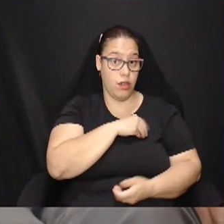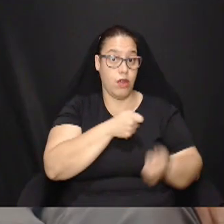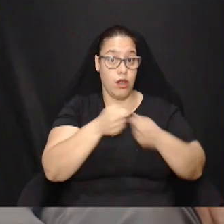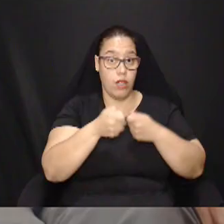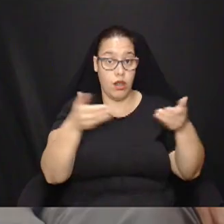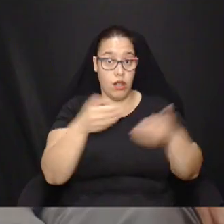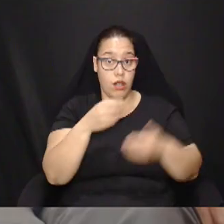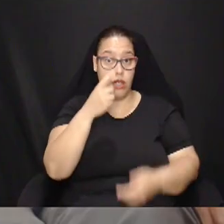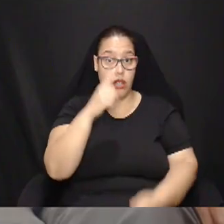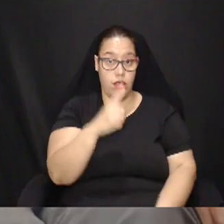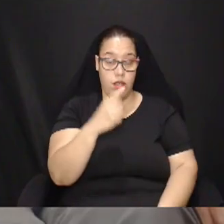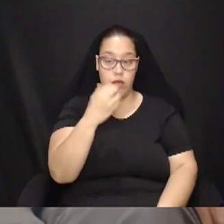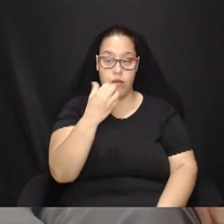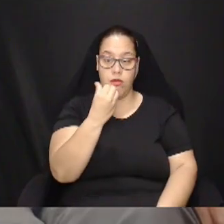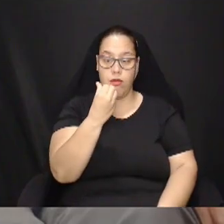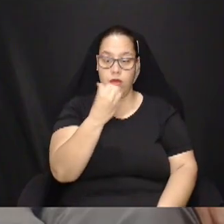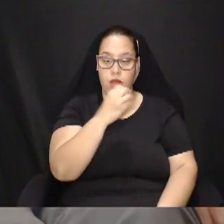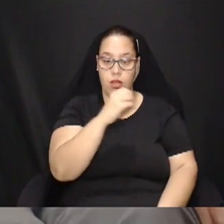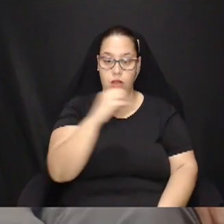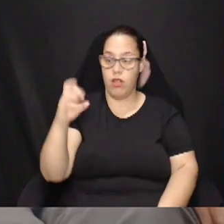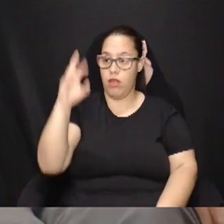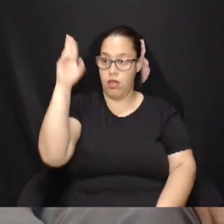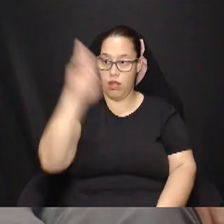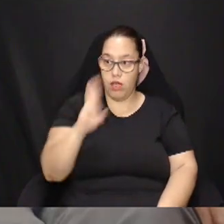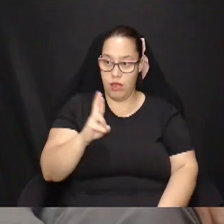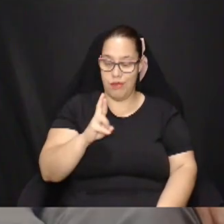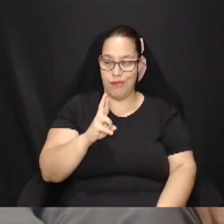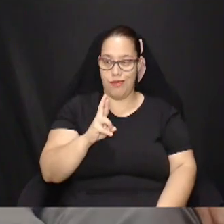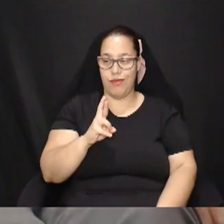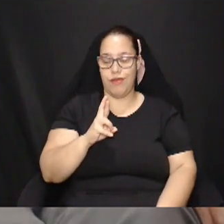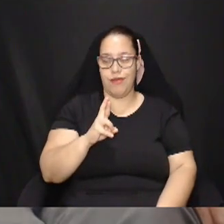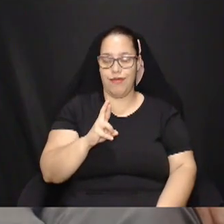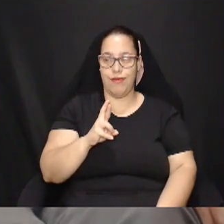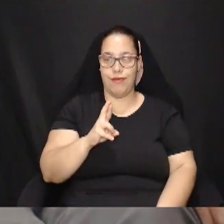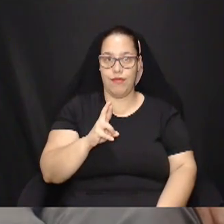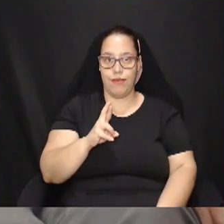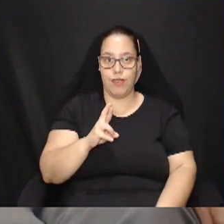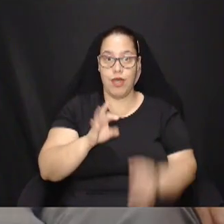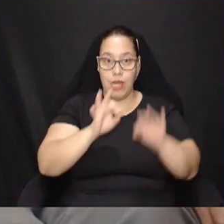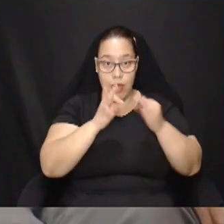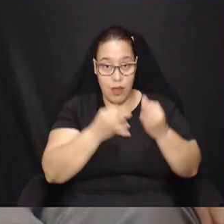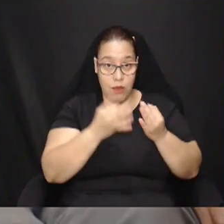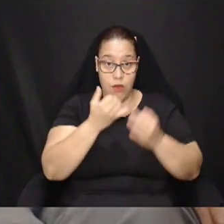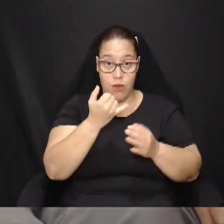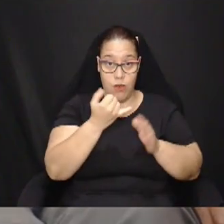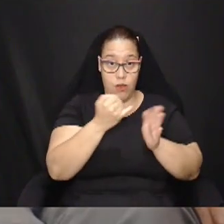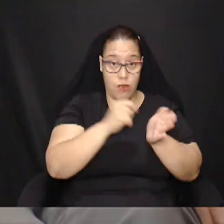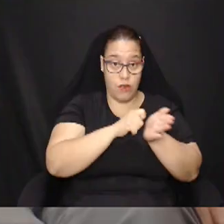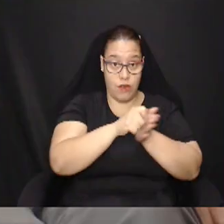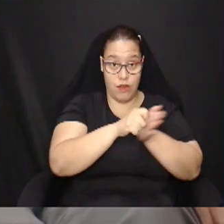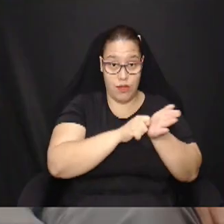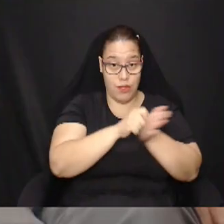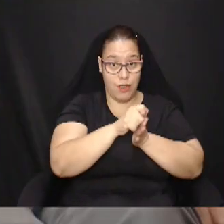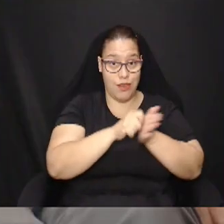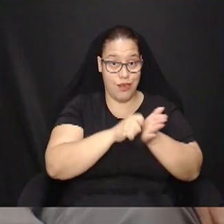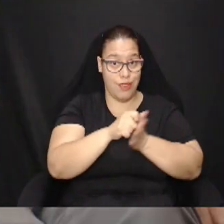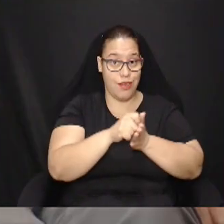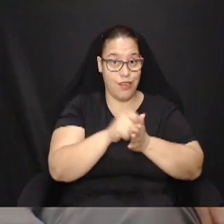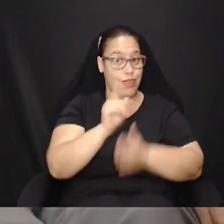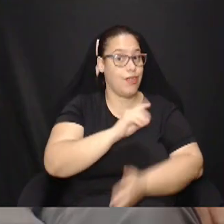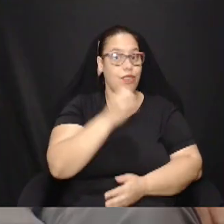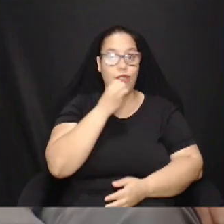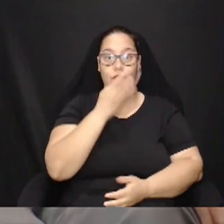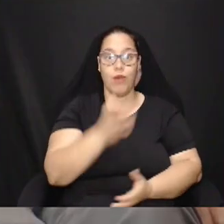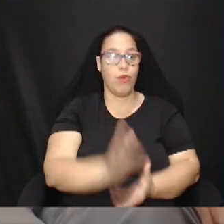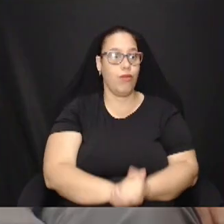1.600. Então, se a gente colocar ali minimamente na ponta do lápis, Verdade. Não é viável